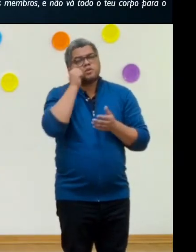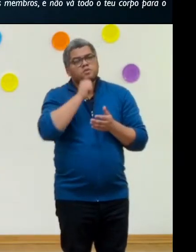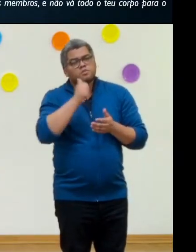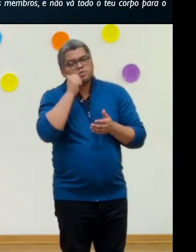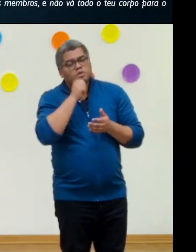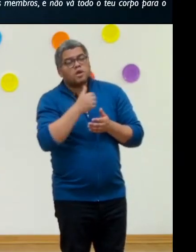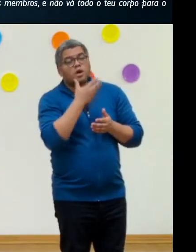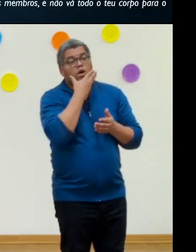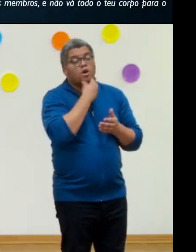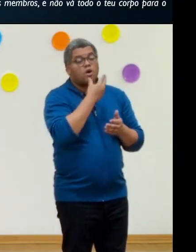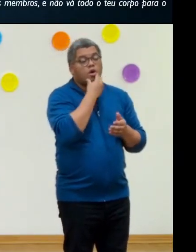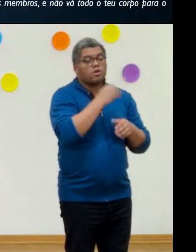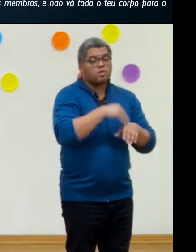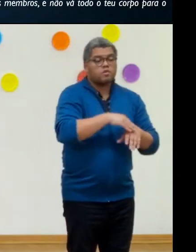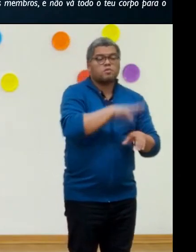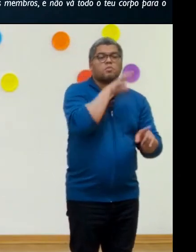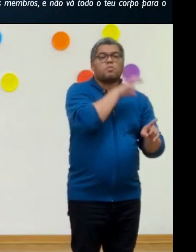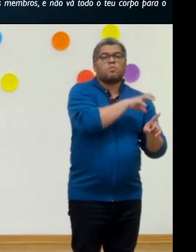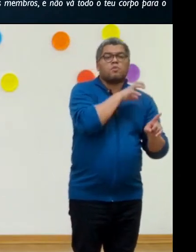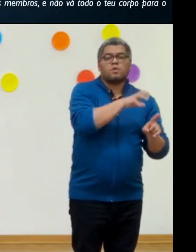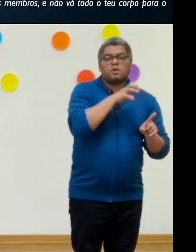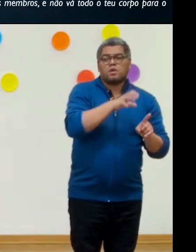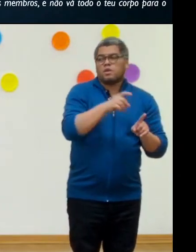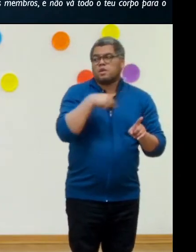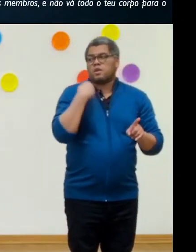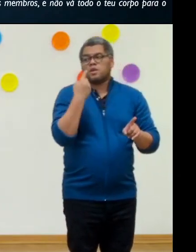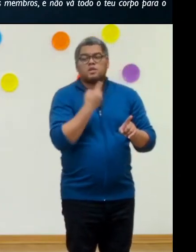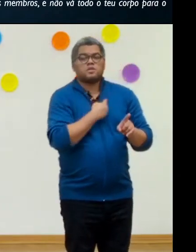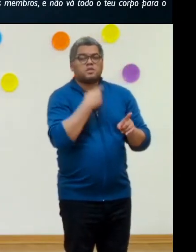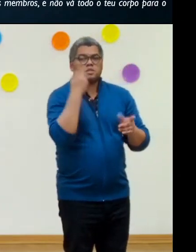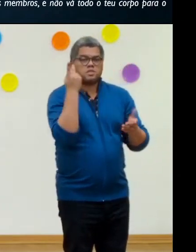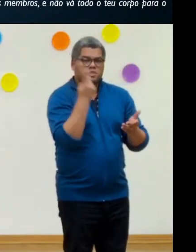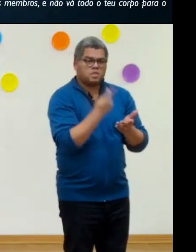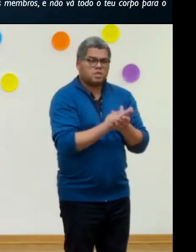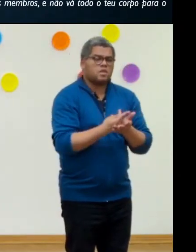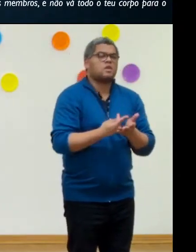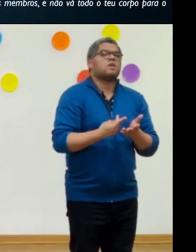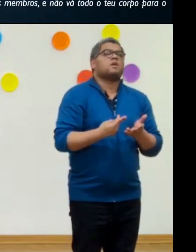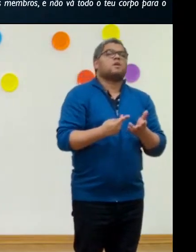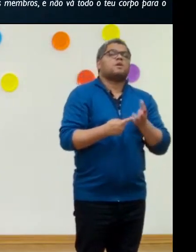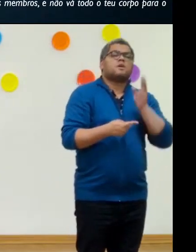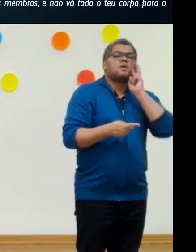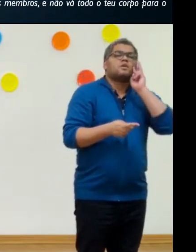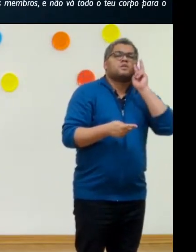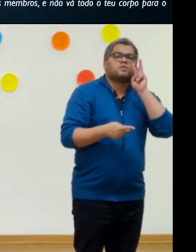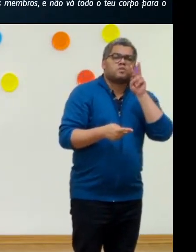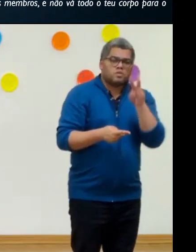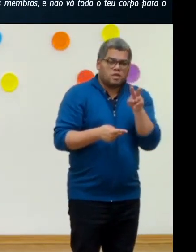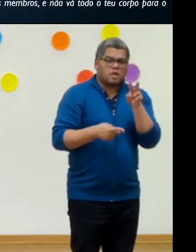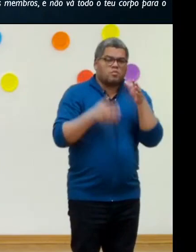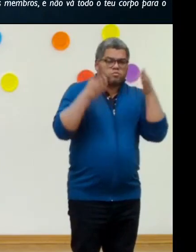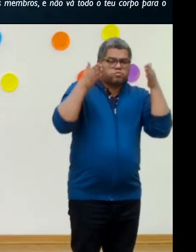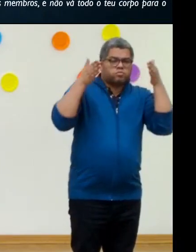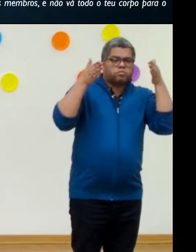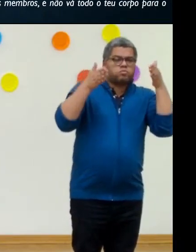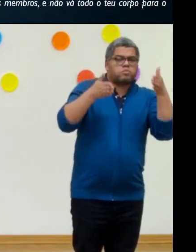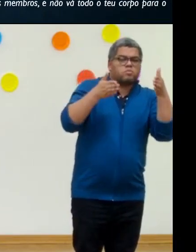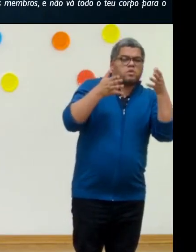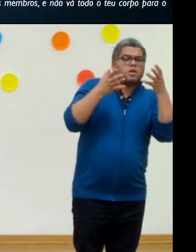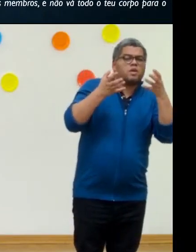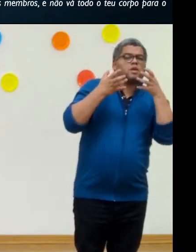os homens são muito massacrados por isso. A gente cai nesse pecado. De olhar e reter o olho. E